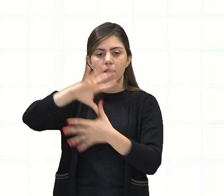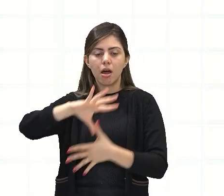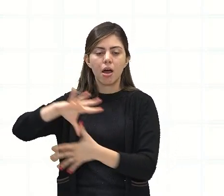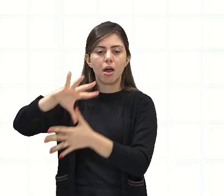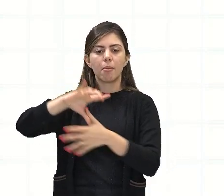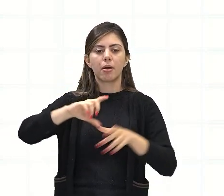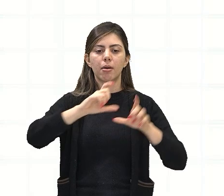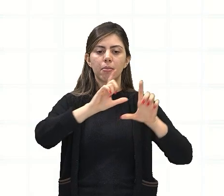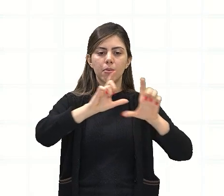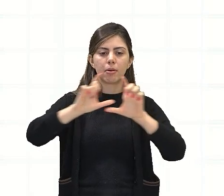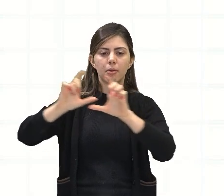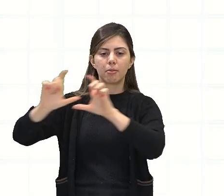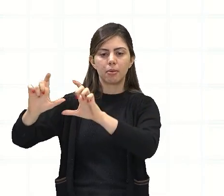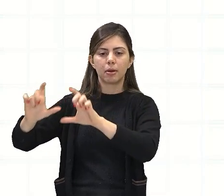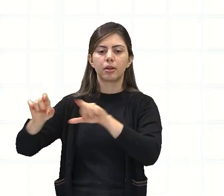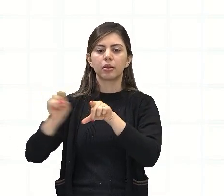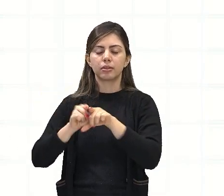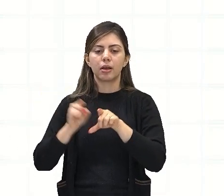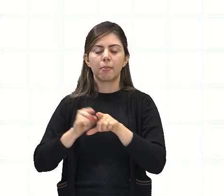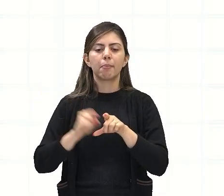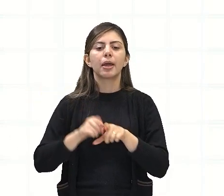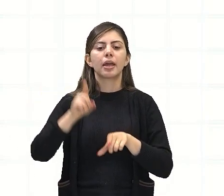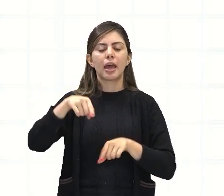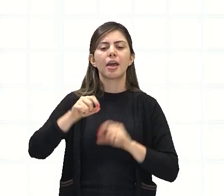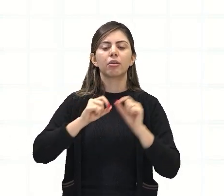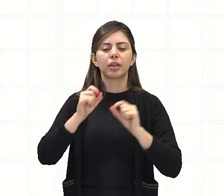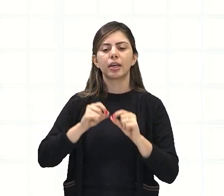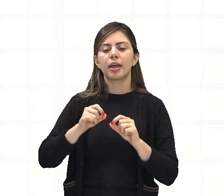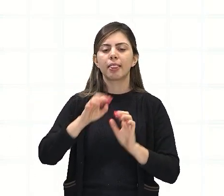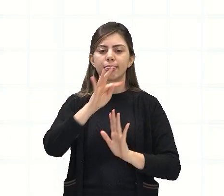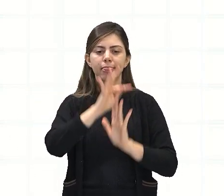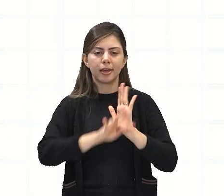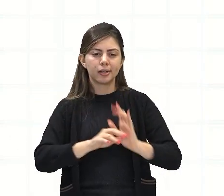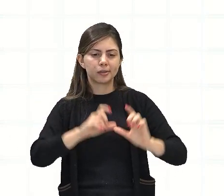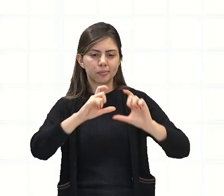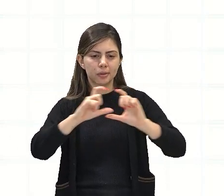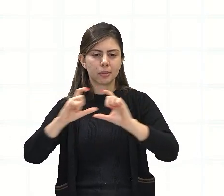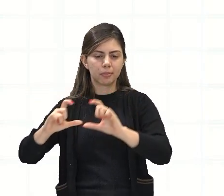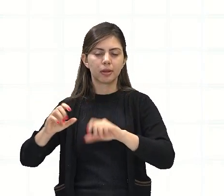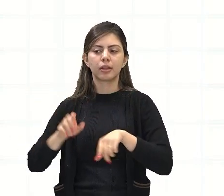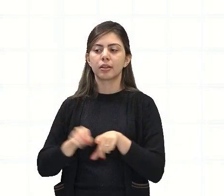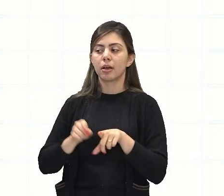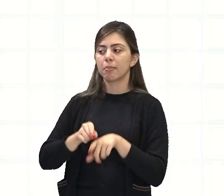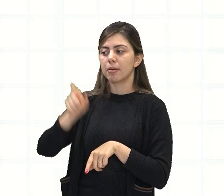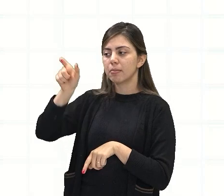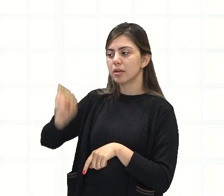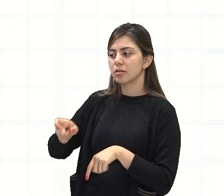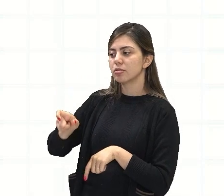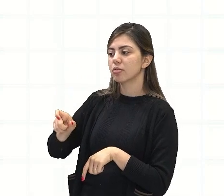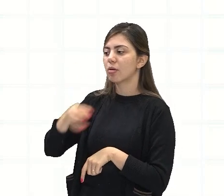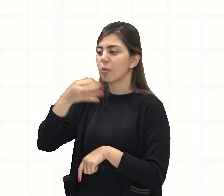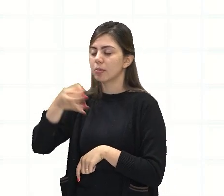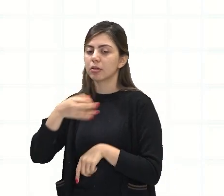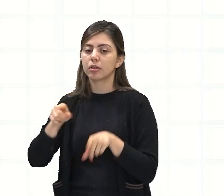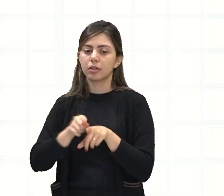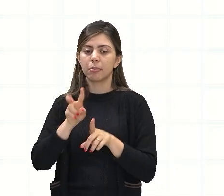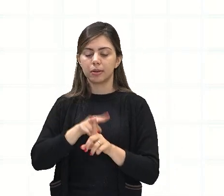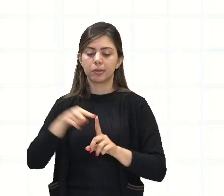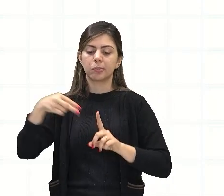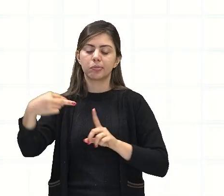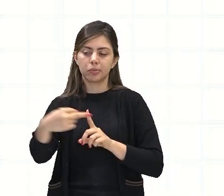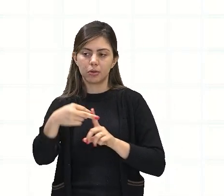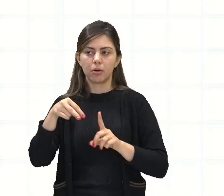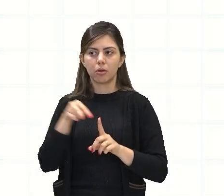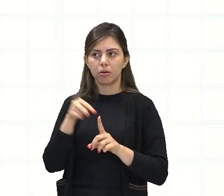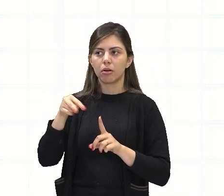quadrinhos, box, que são caixas de textos explicativas, depoimentos e também pontos de vista a respeito daquele